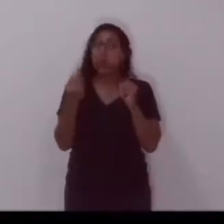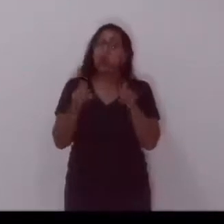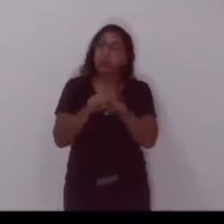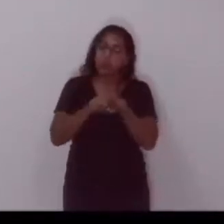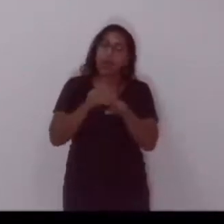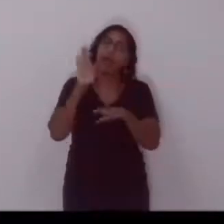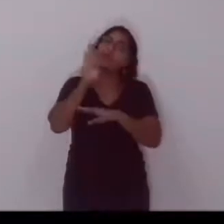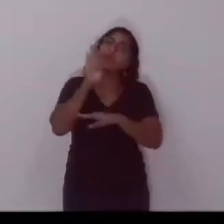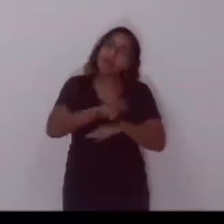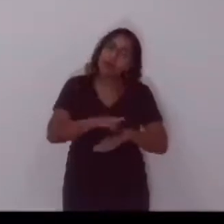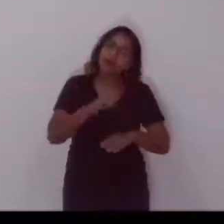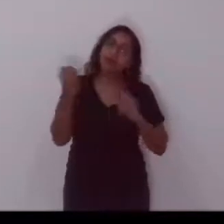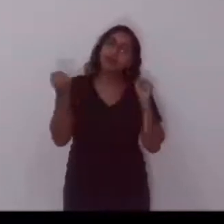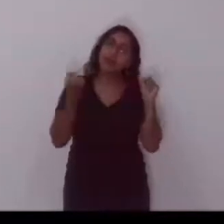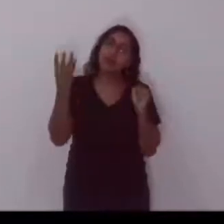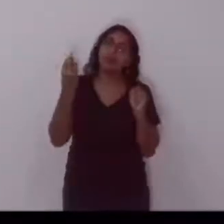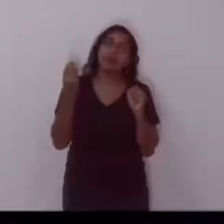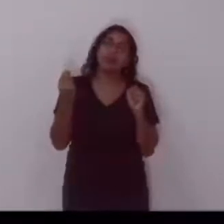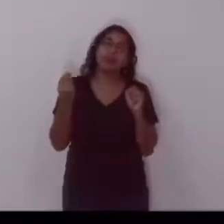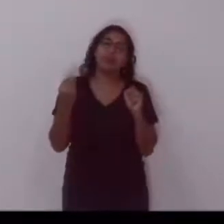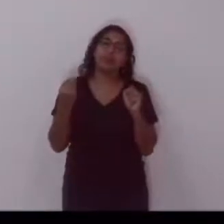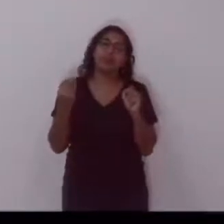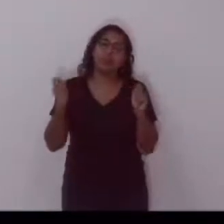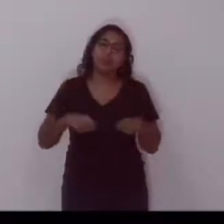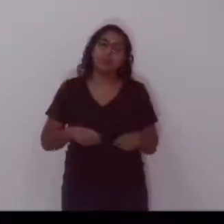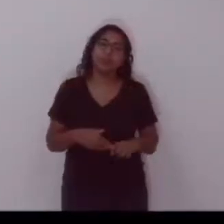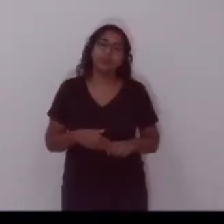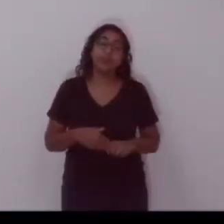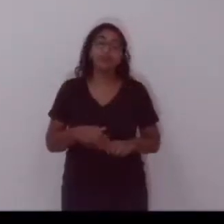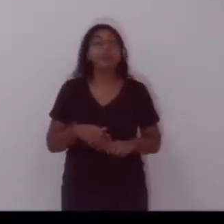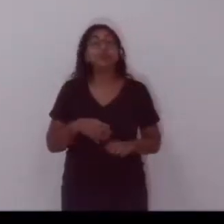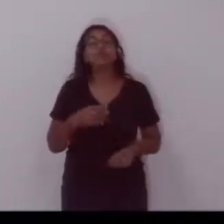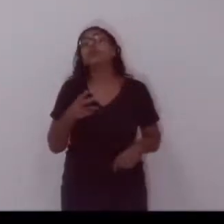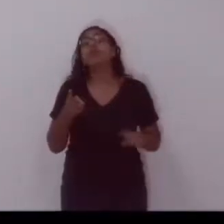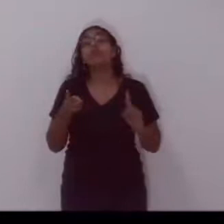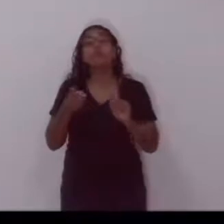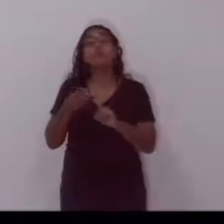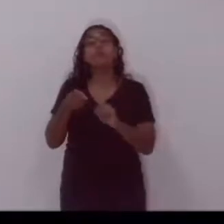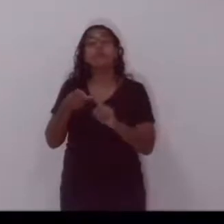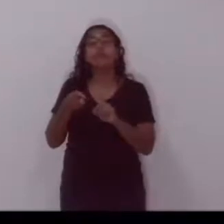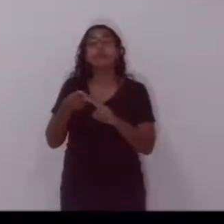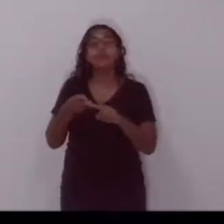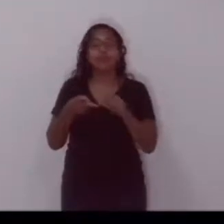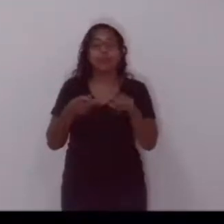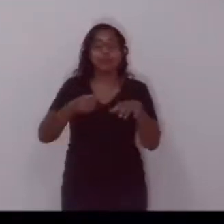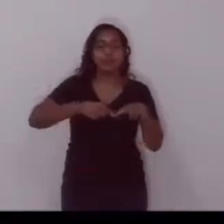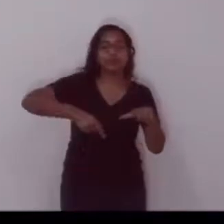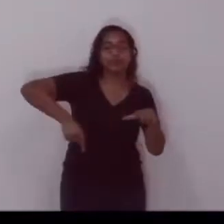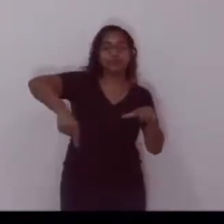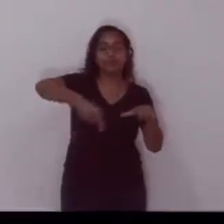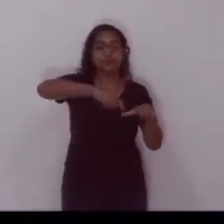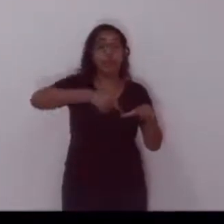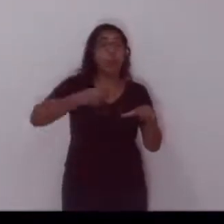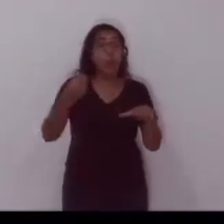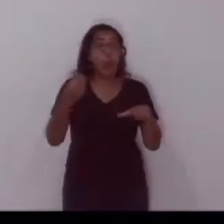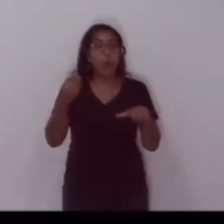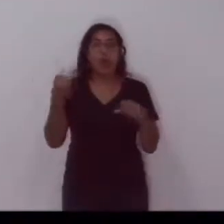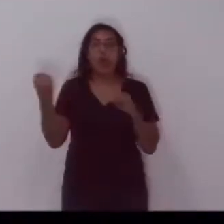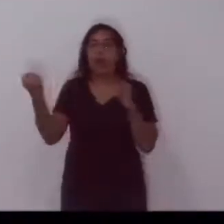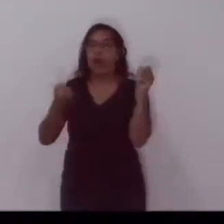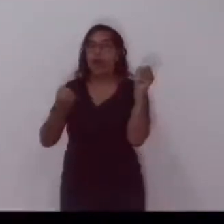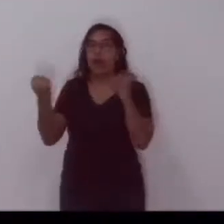pico da tarde. Segundo ponto, quanto melhor projetada, reduz a velocidade e alerta